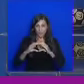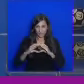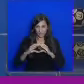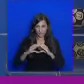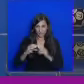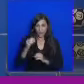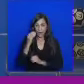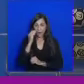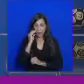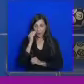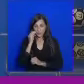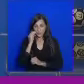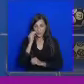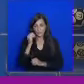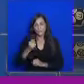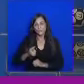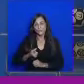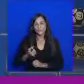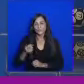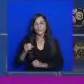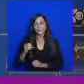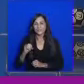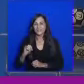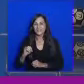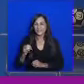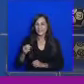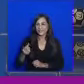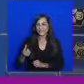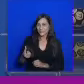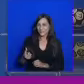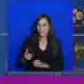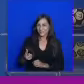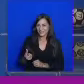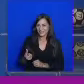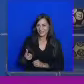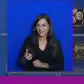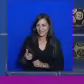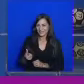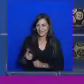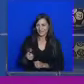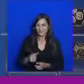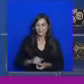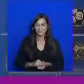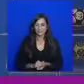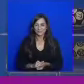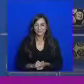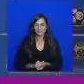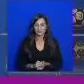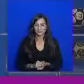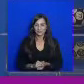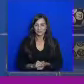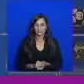Bola rosa, número 06, com sinal diferencial na sua base.